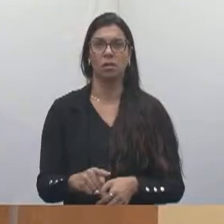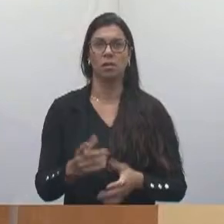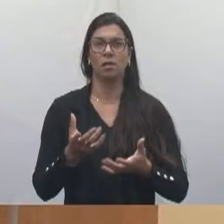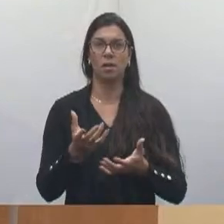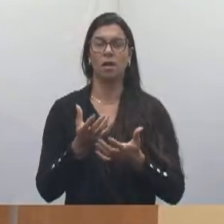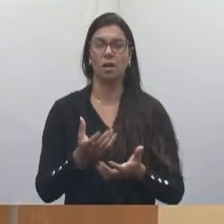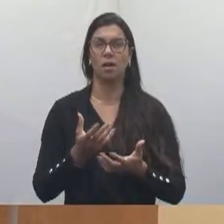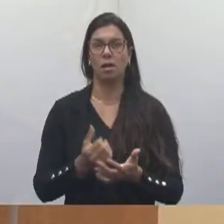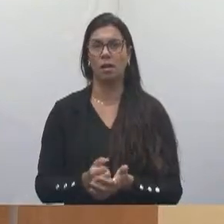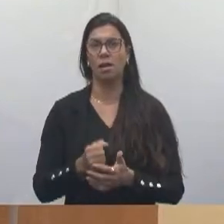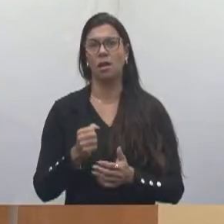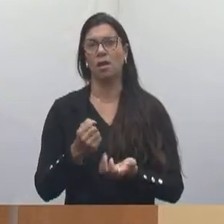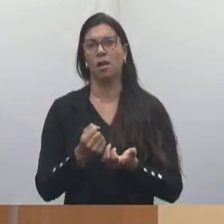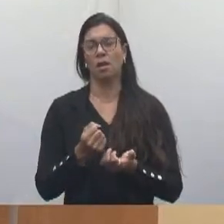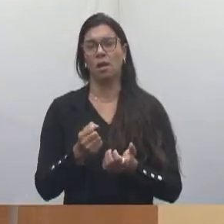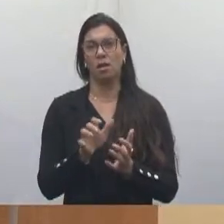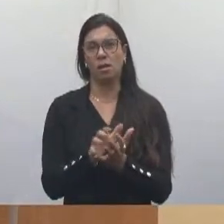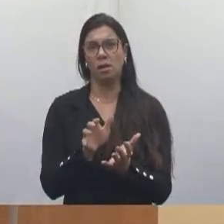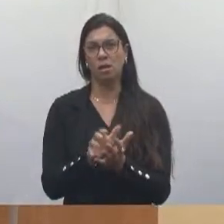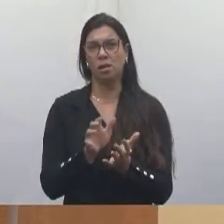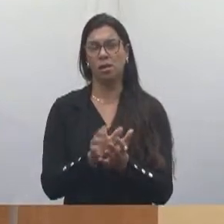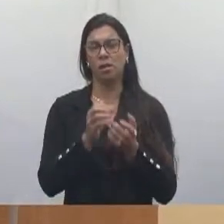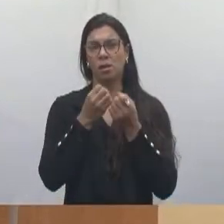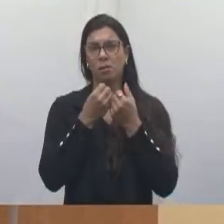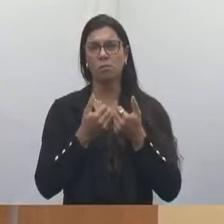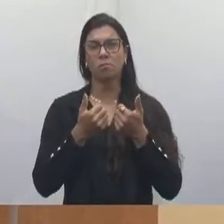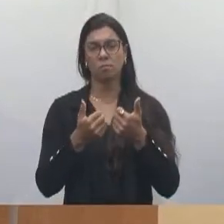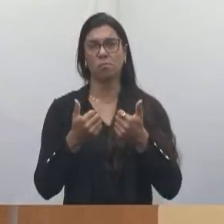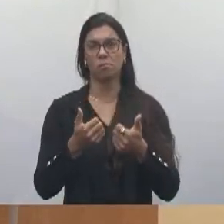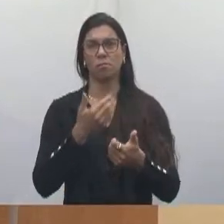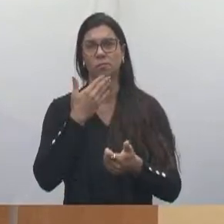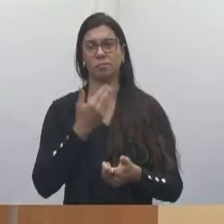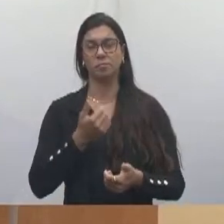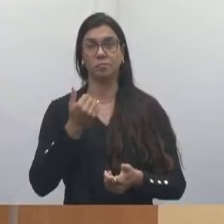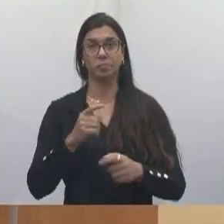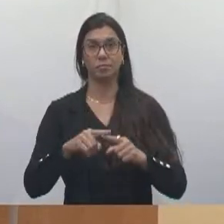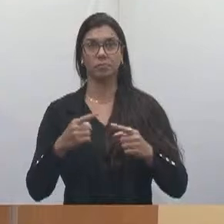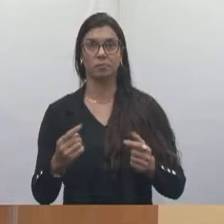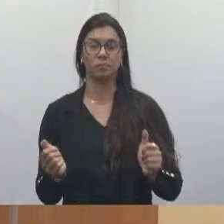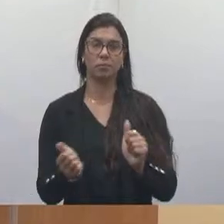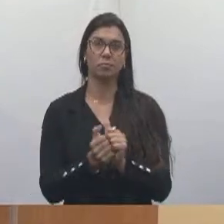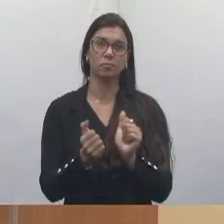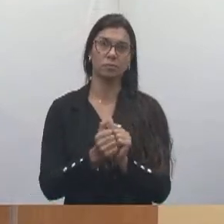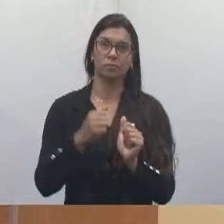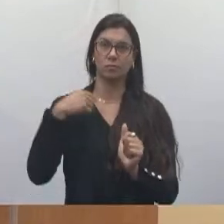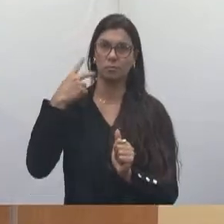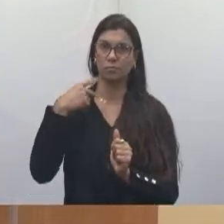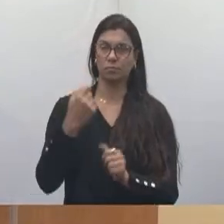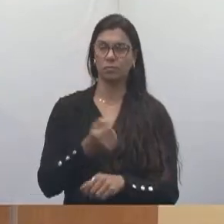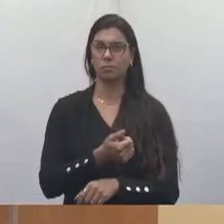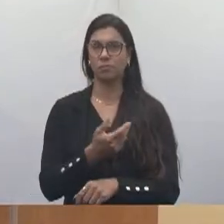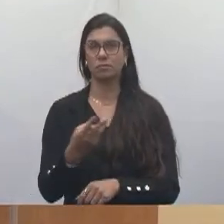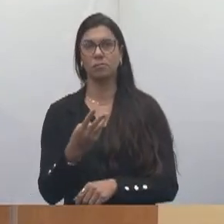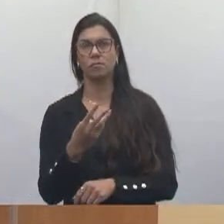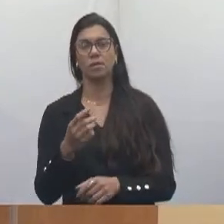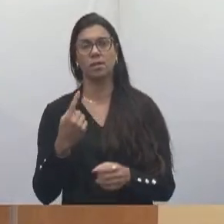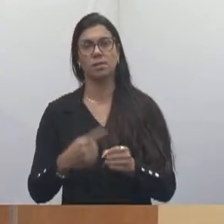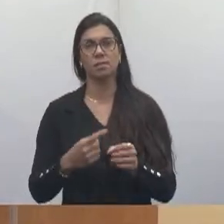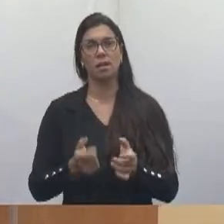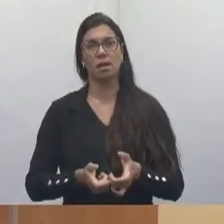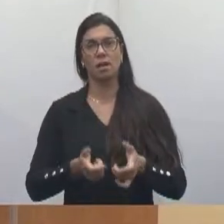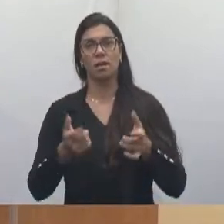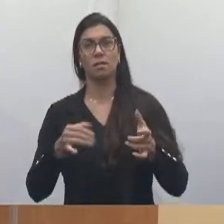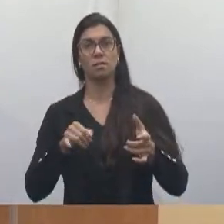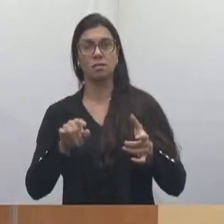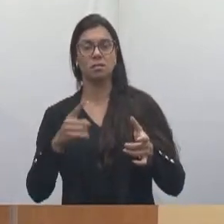de Jacareí, e o prefeito não governa sozinho, governa com os 13 vereadores, e é por isso que a gente fala, a cidade só cresce se